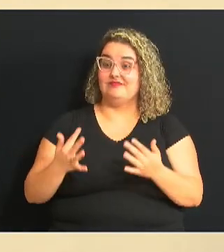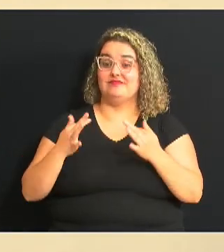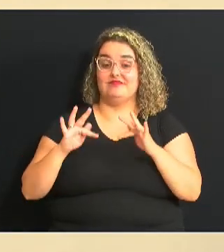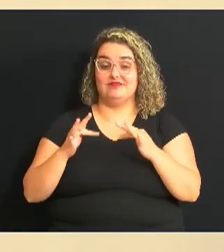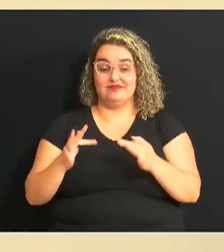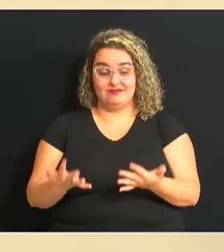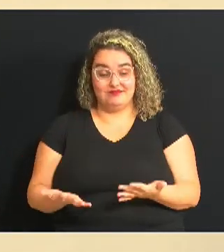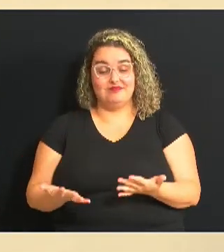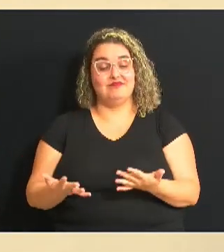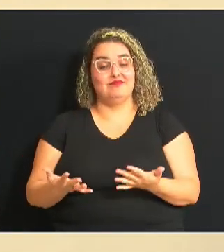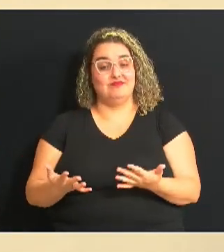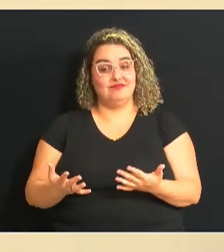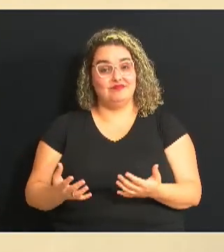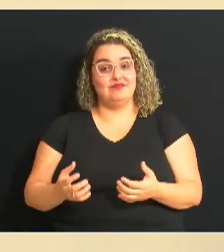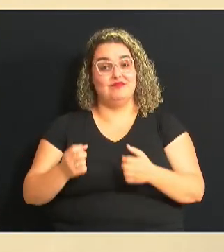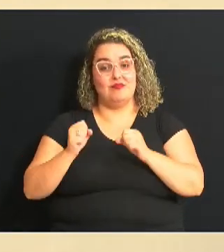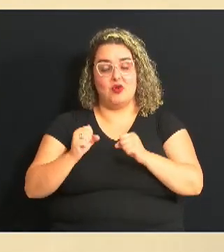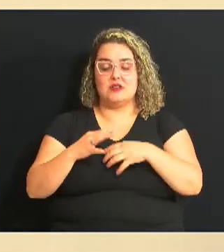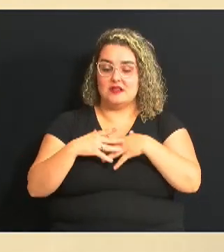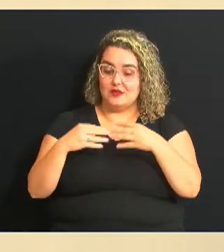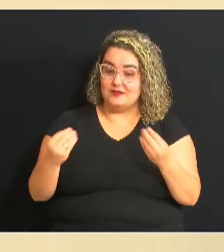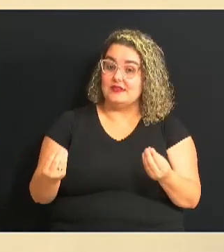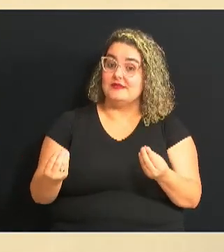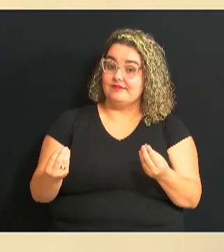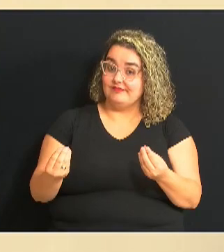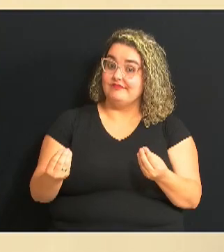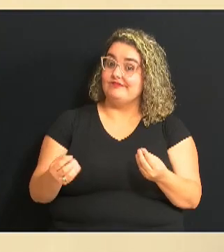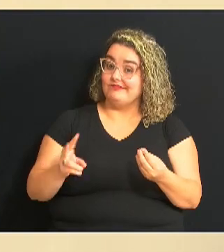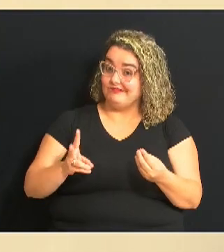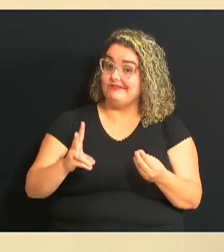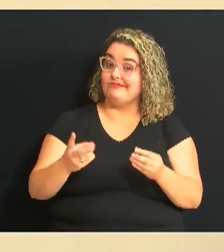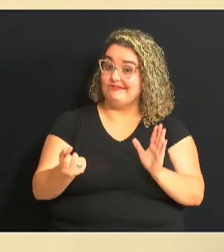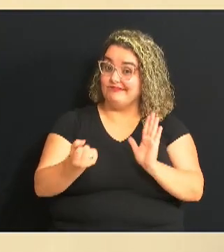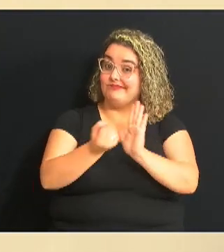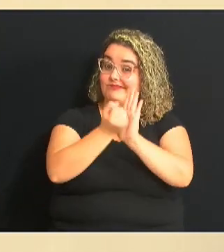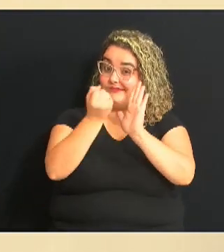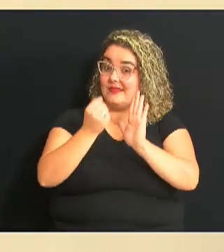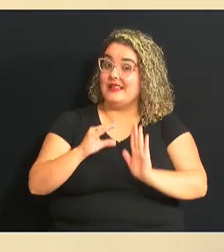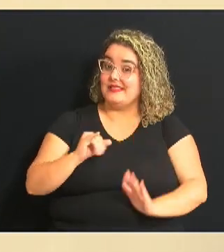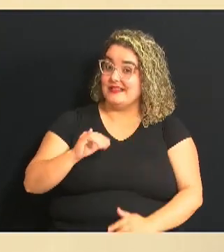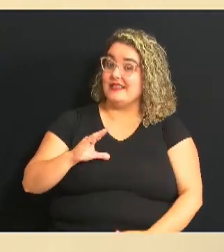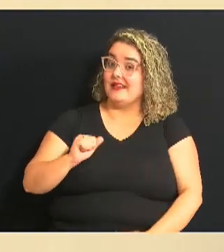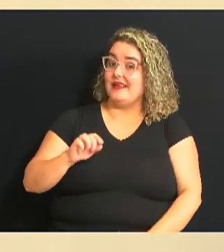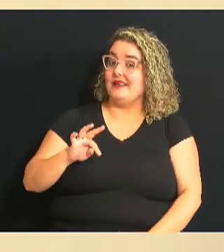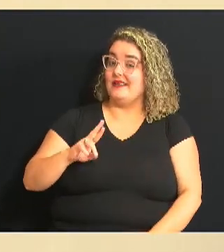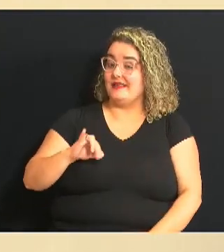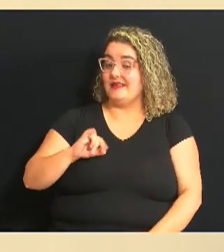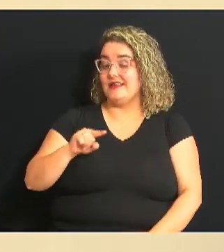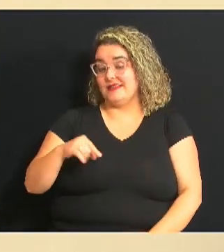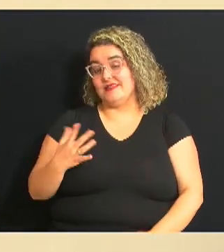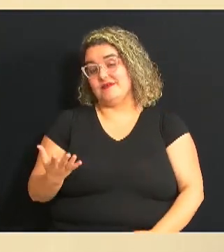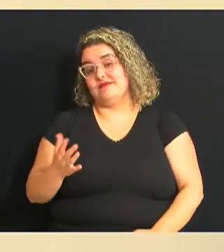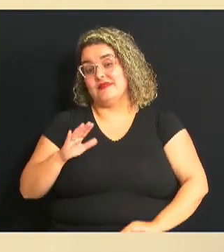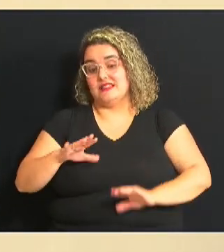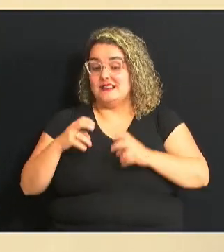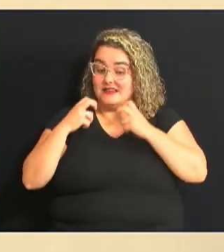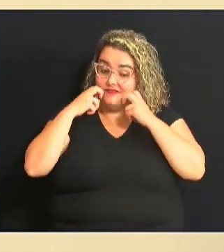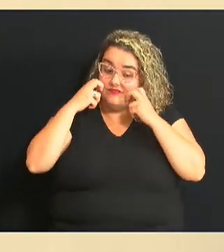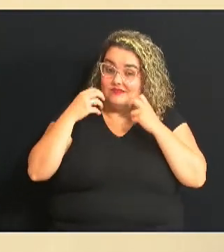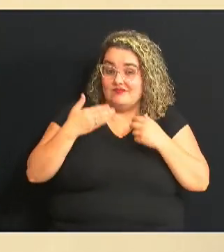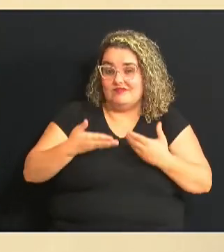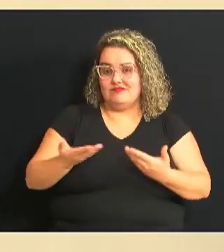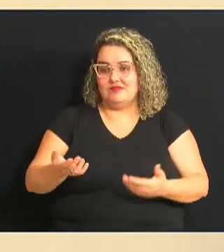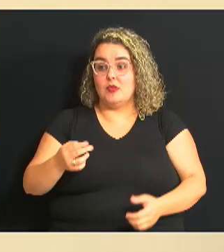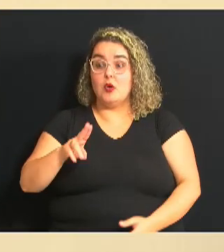que possam cicatrizar, sempre fica ali aquela cicatriz, para que a gente, muitas vezes, nos envergonhemos dela,